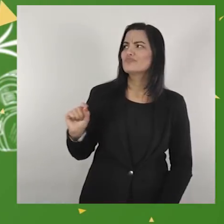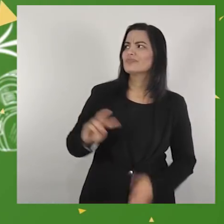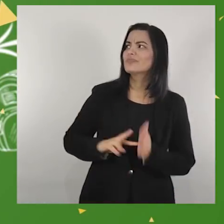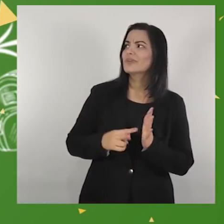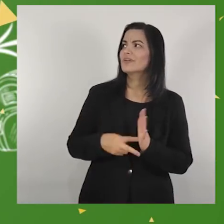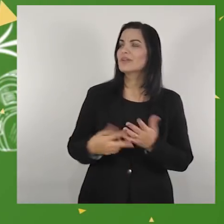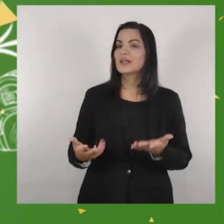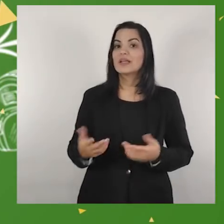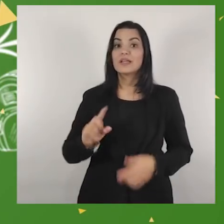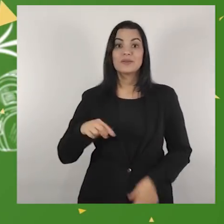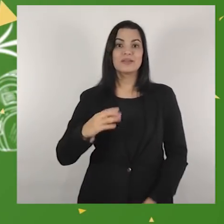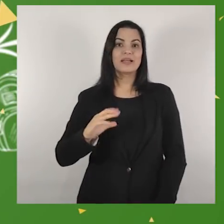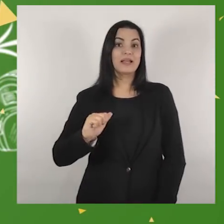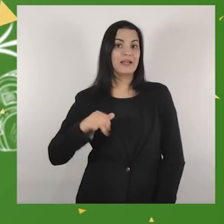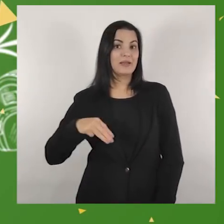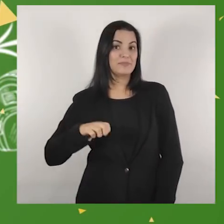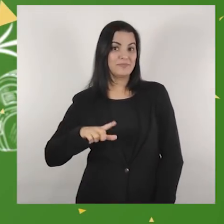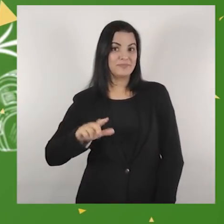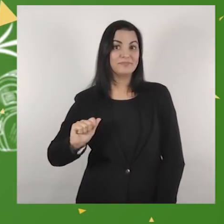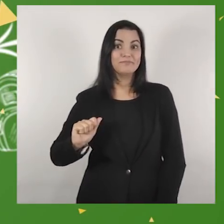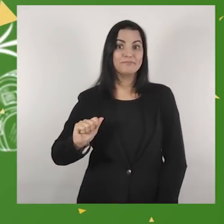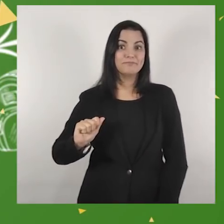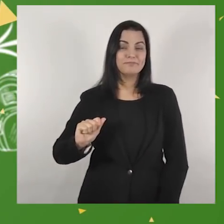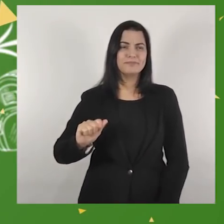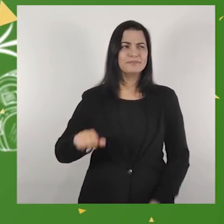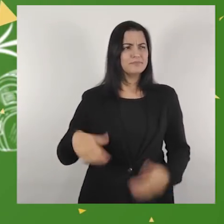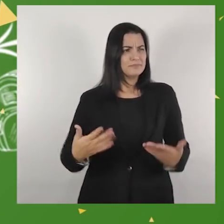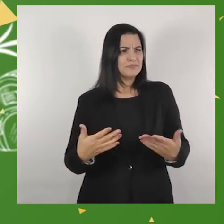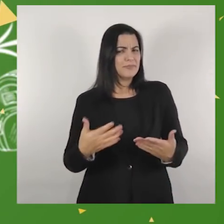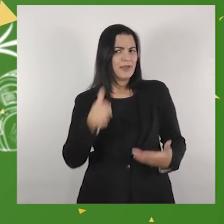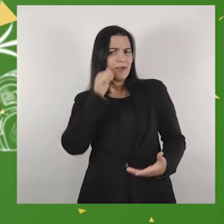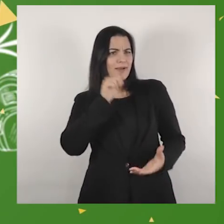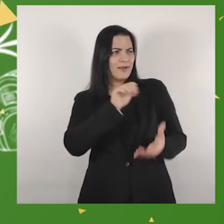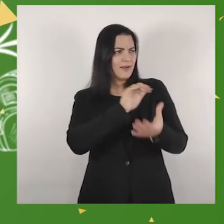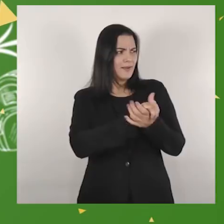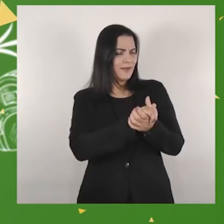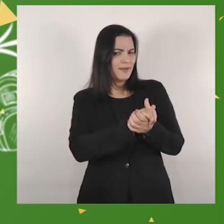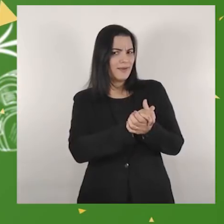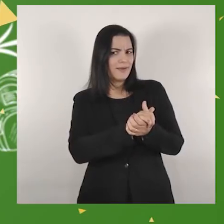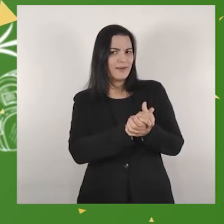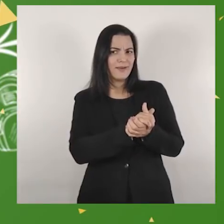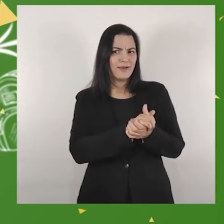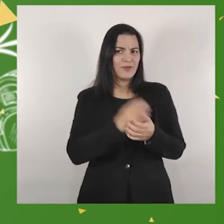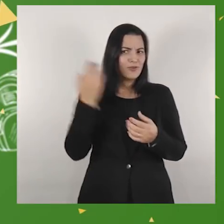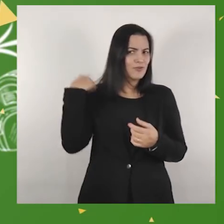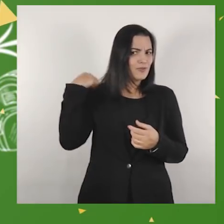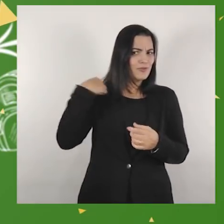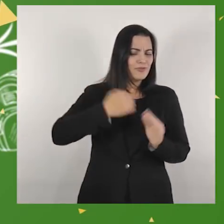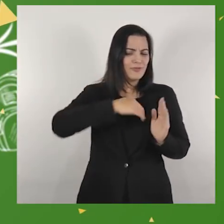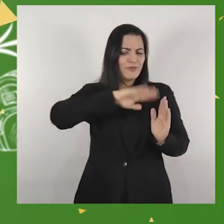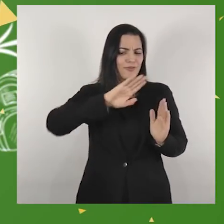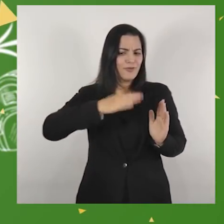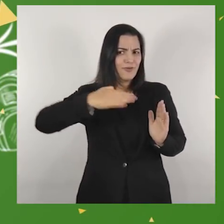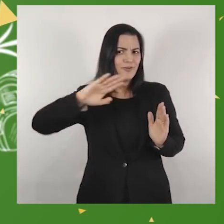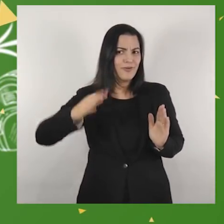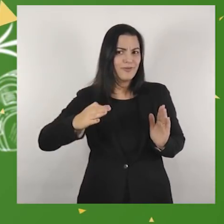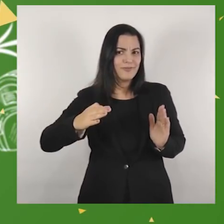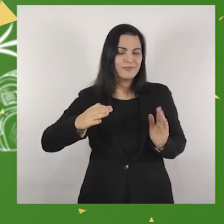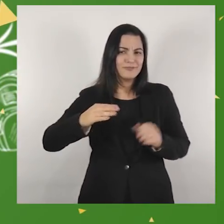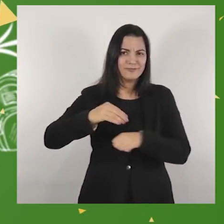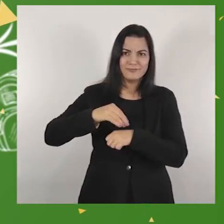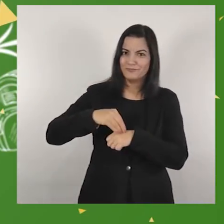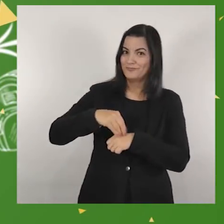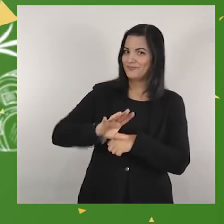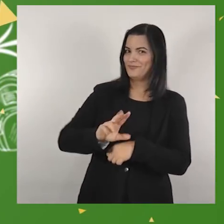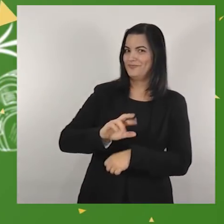isso? Depois nós temos camela. Será que é a mulher do camelo? É a camela? Acho que não, hein?